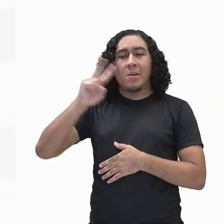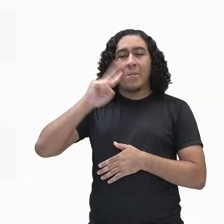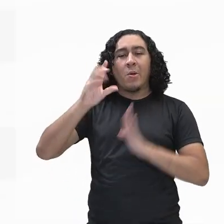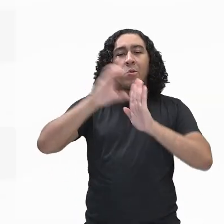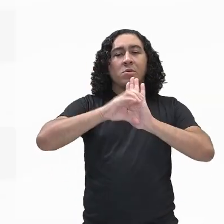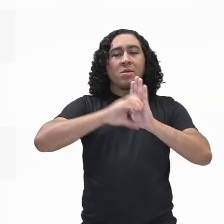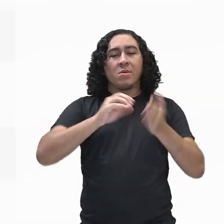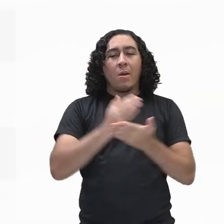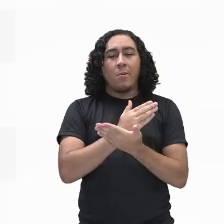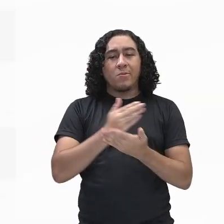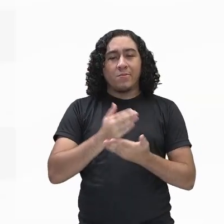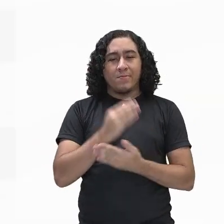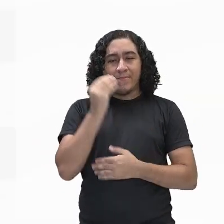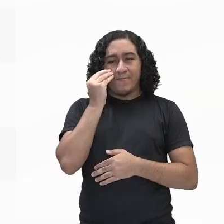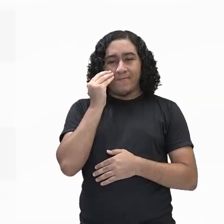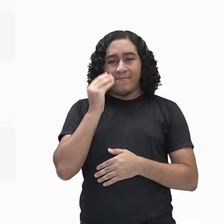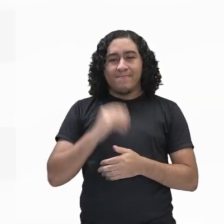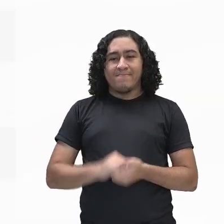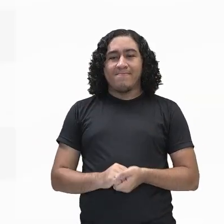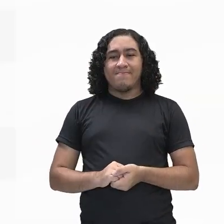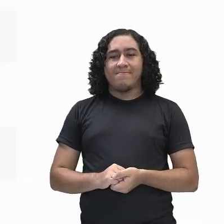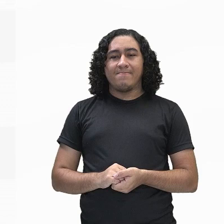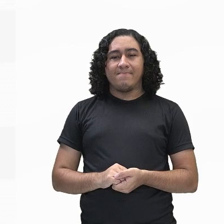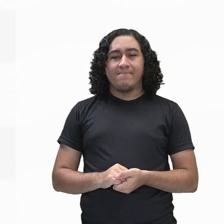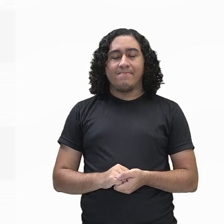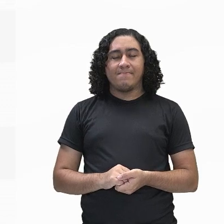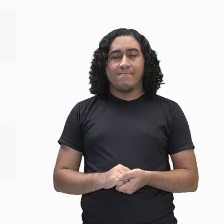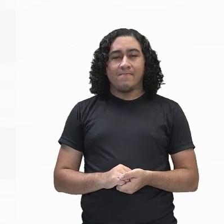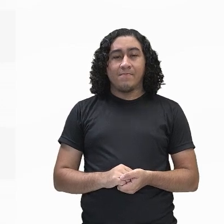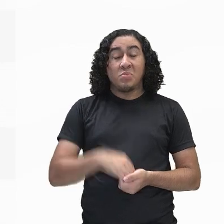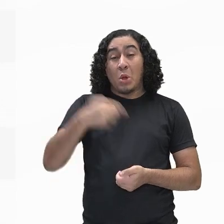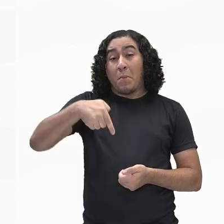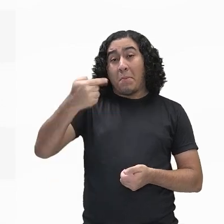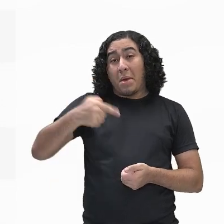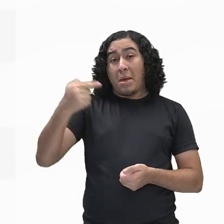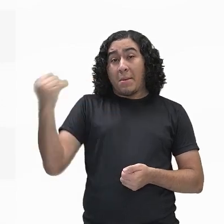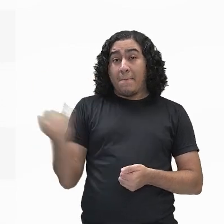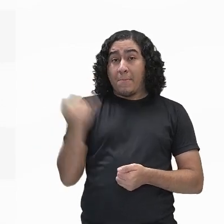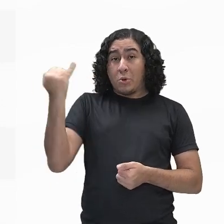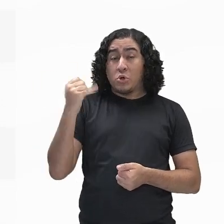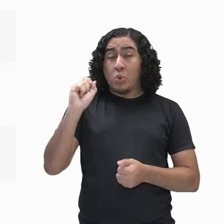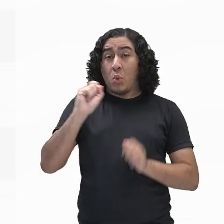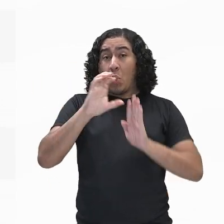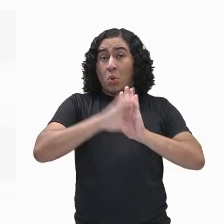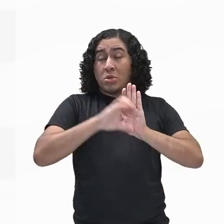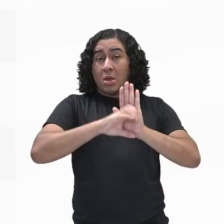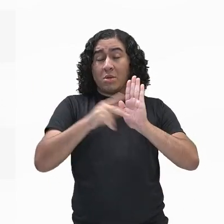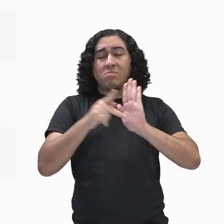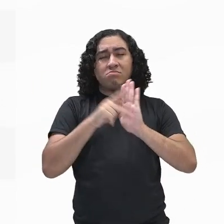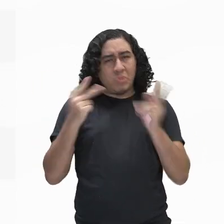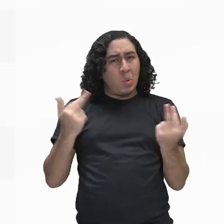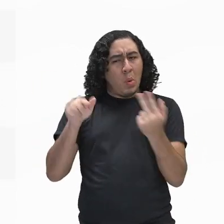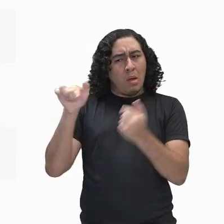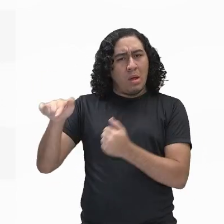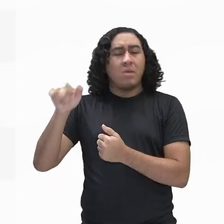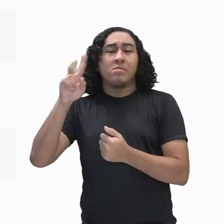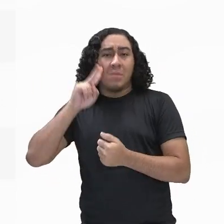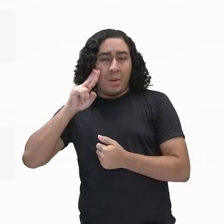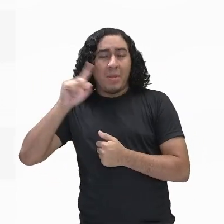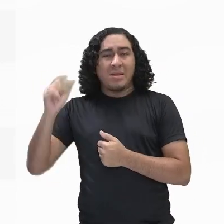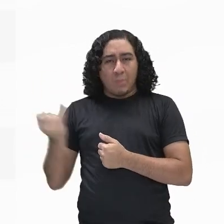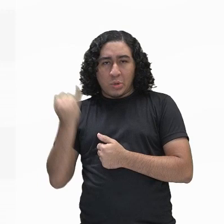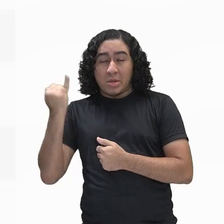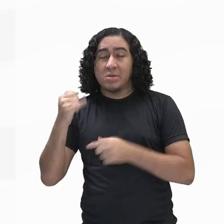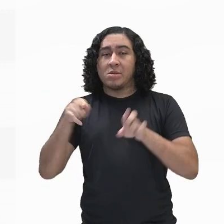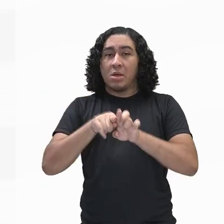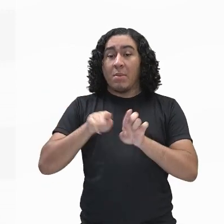alguns conceitos. E o primeiro deles, né, fundamental, assim como os conceitos da educação física se complementam, a gente vai precisar